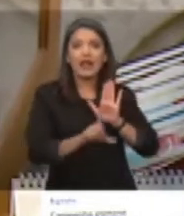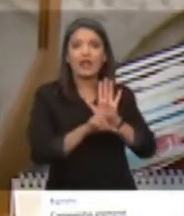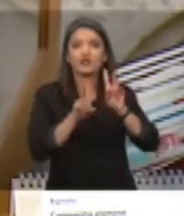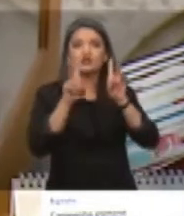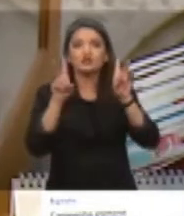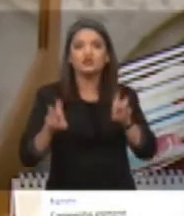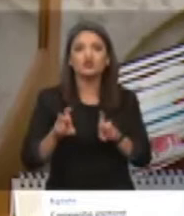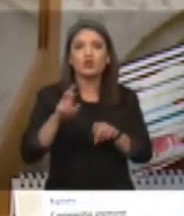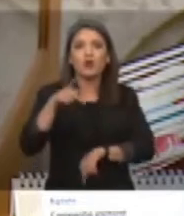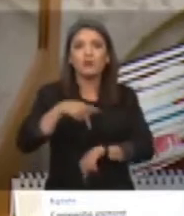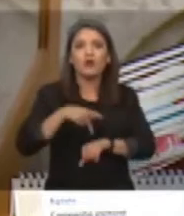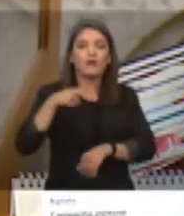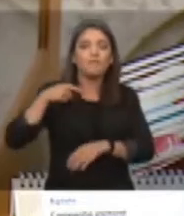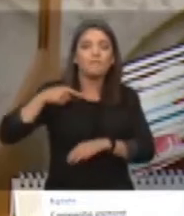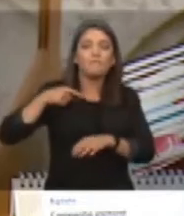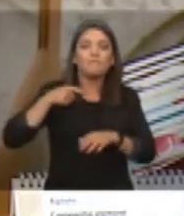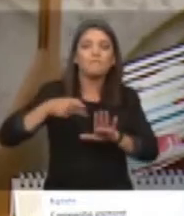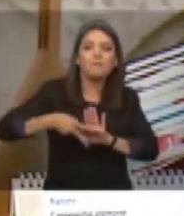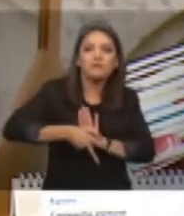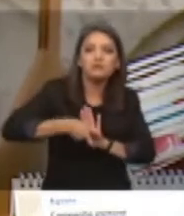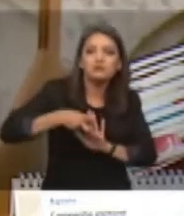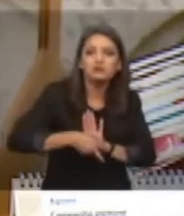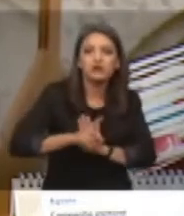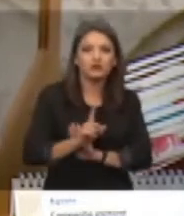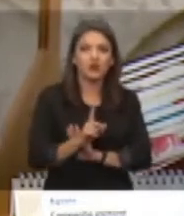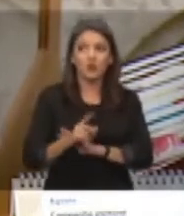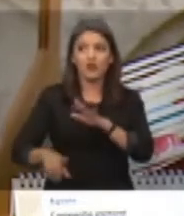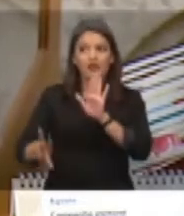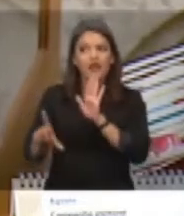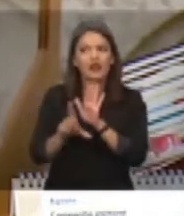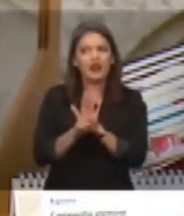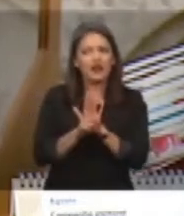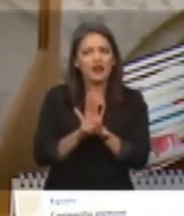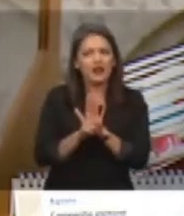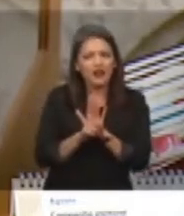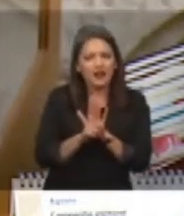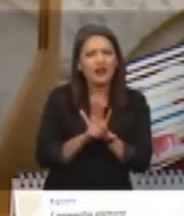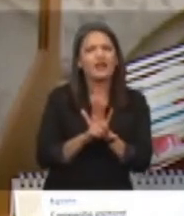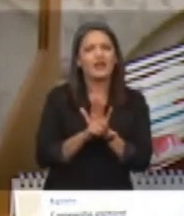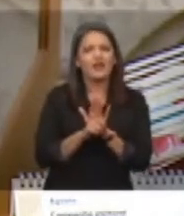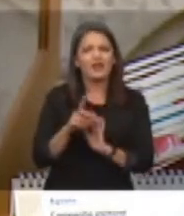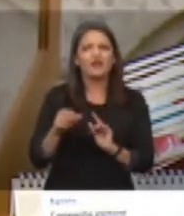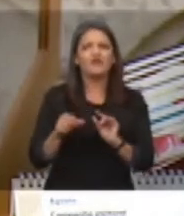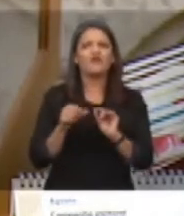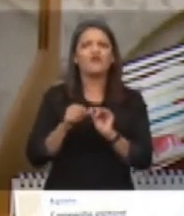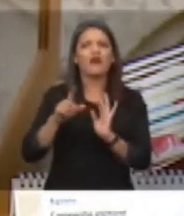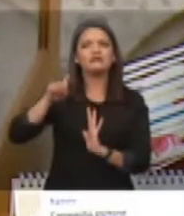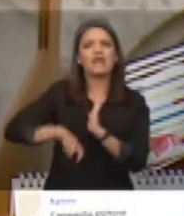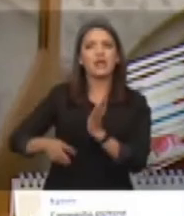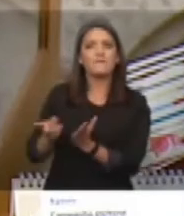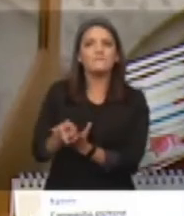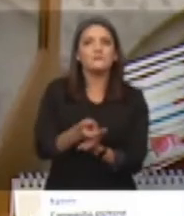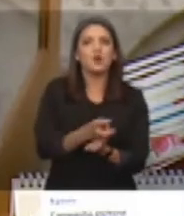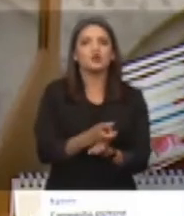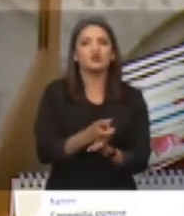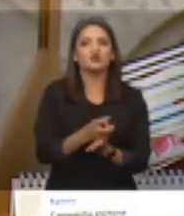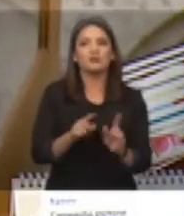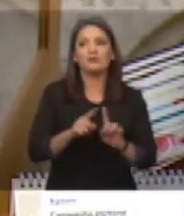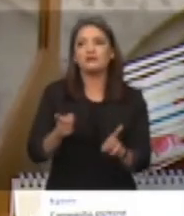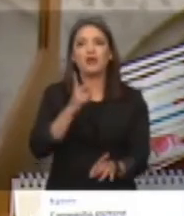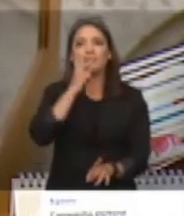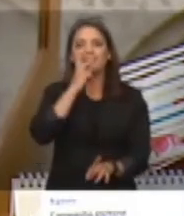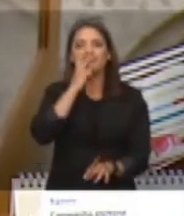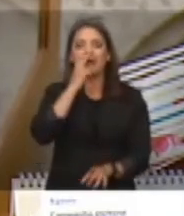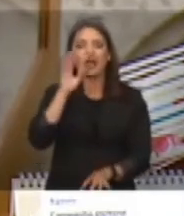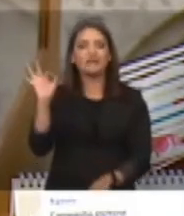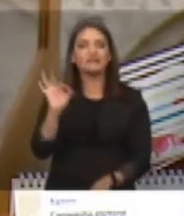minerários, as leis locais tenham criado imposto disfarçado de taxa. Parece-nos que o exame da questão